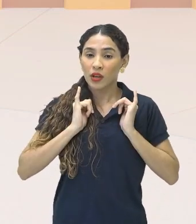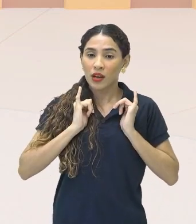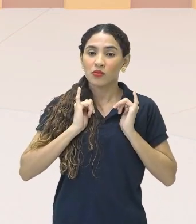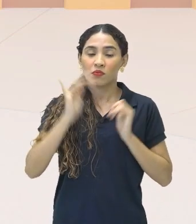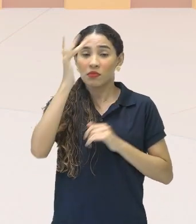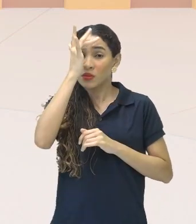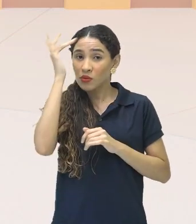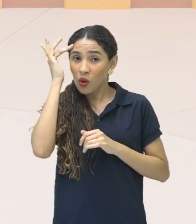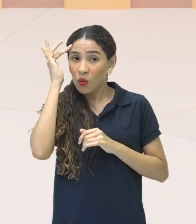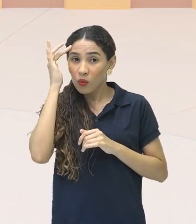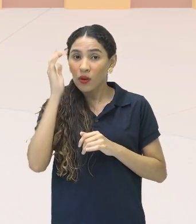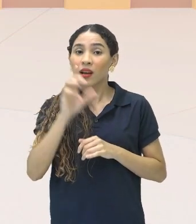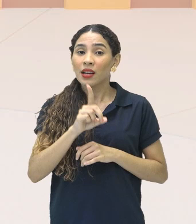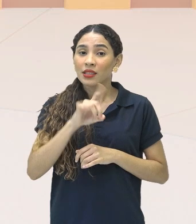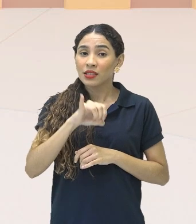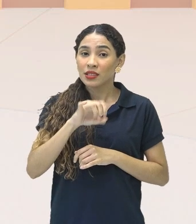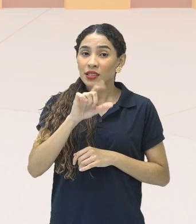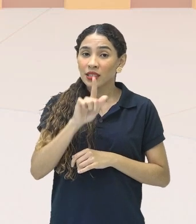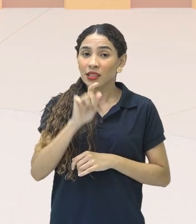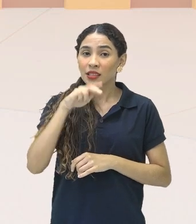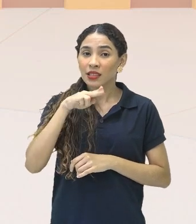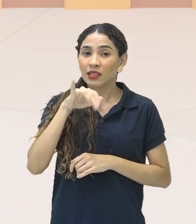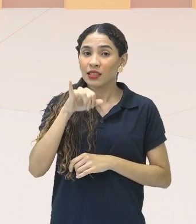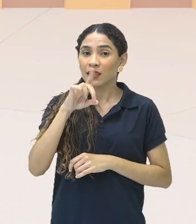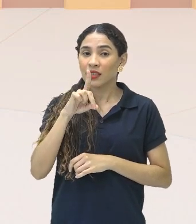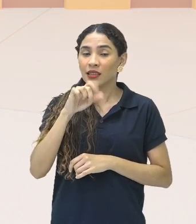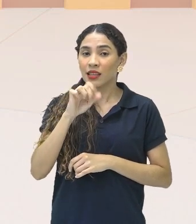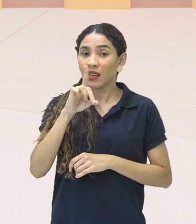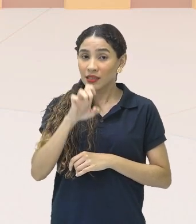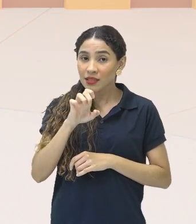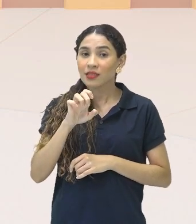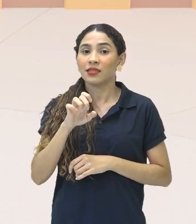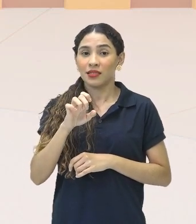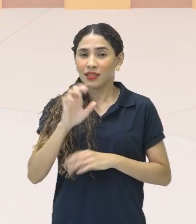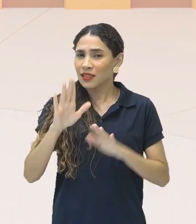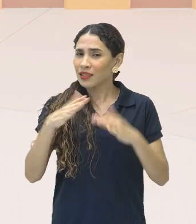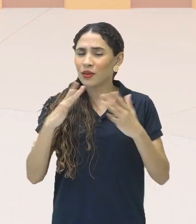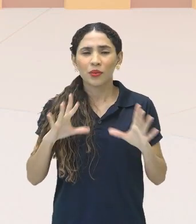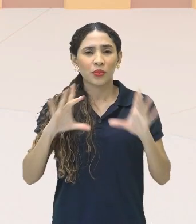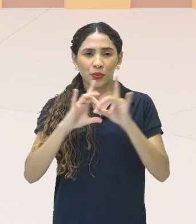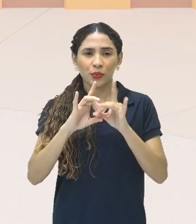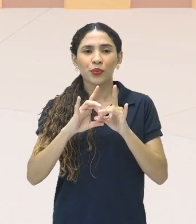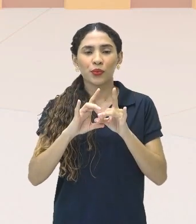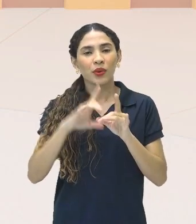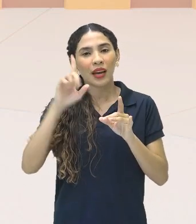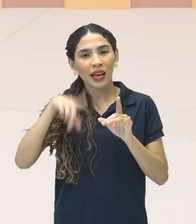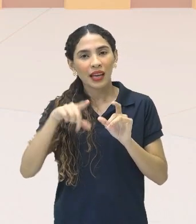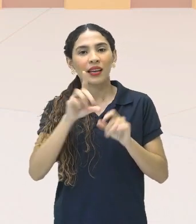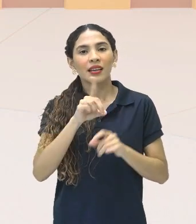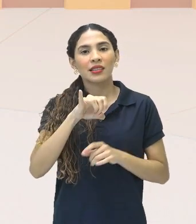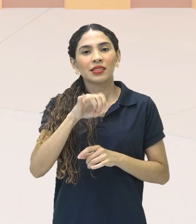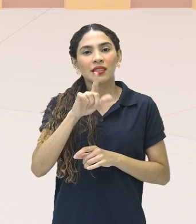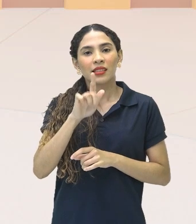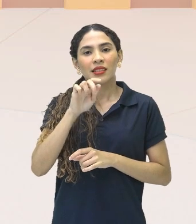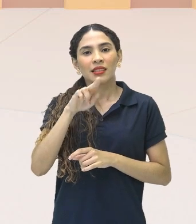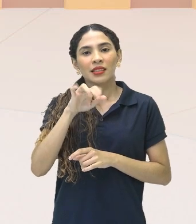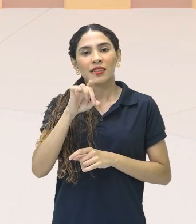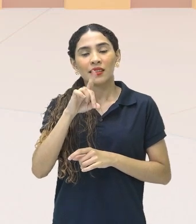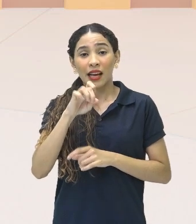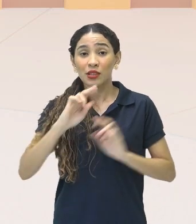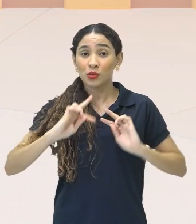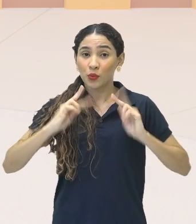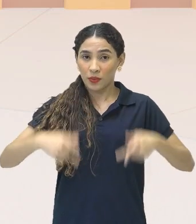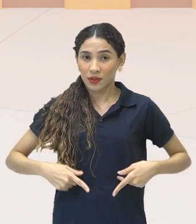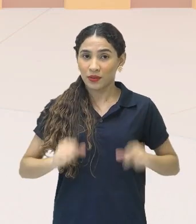trabalhador. Dignidade. Não é? Então, está tudo aí. Isso que é dignidade humana.